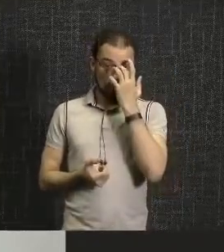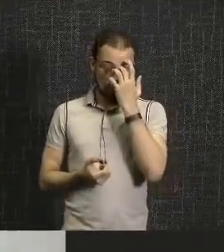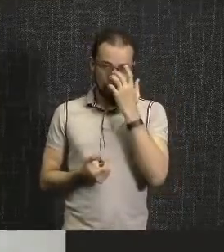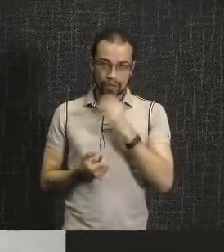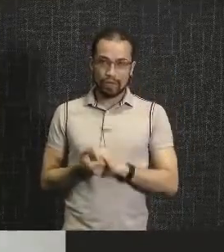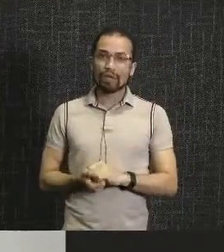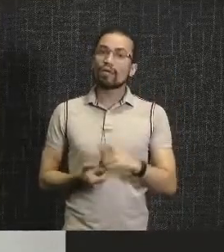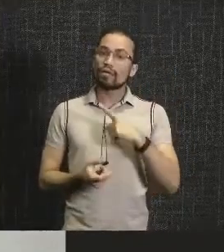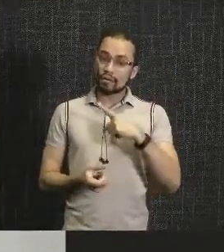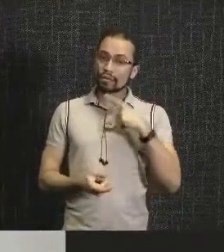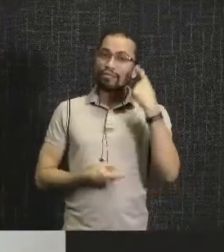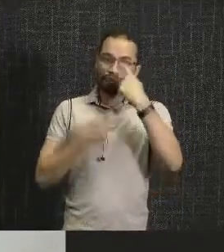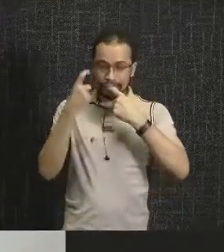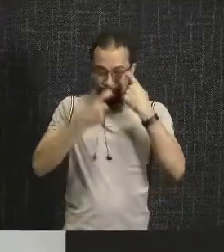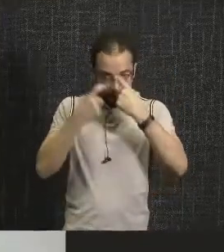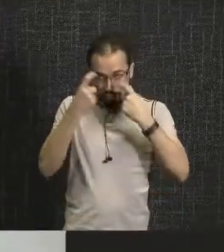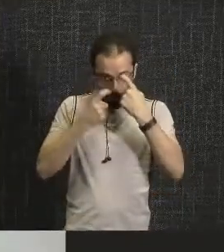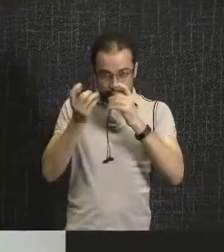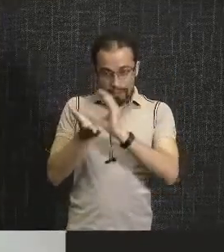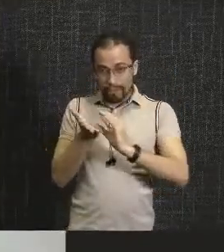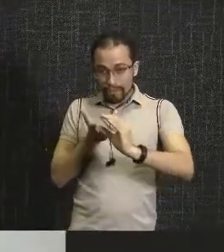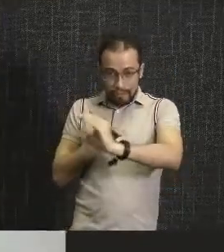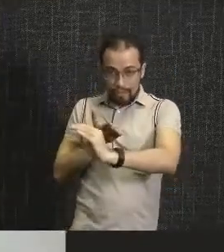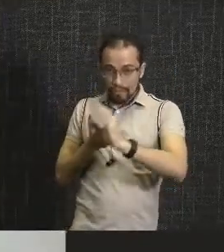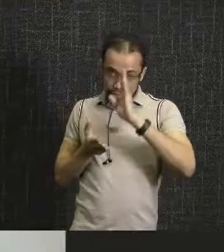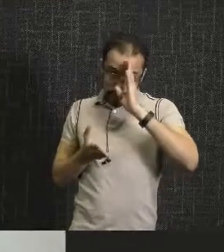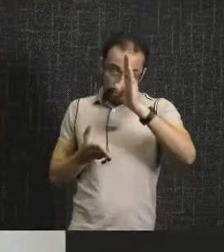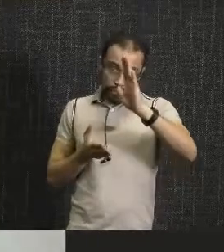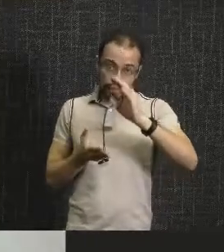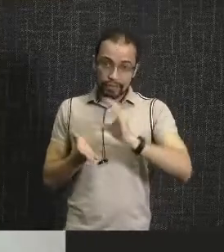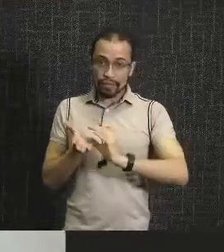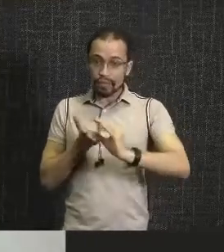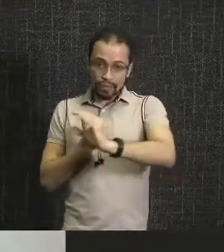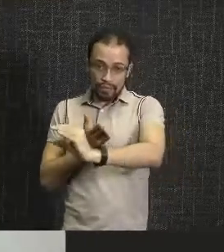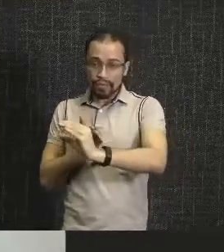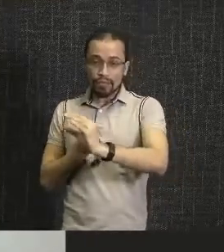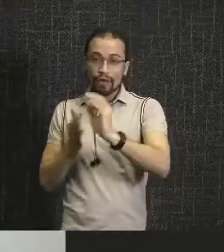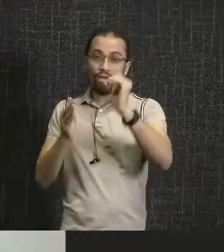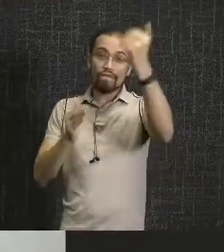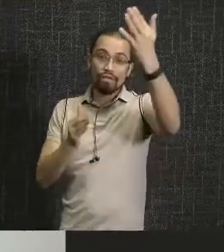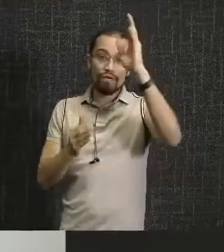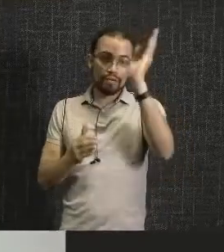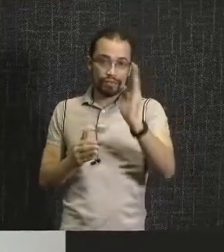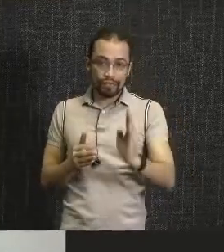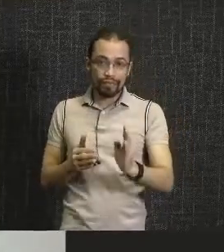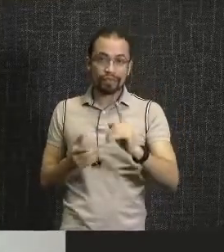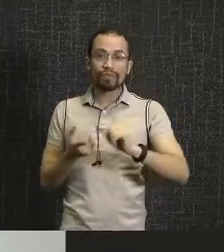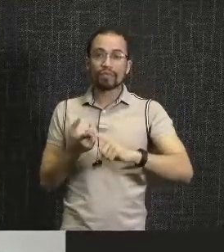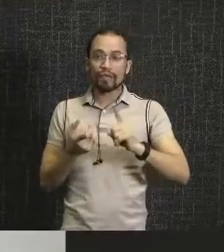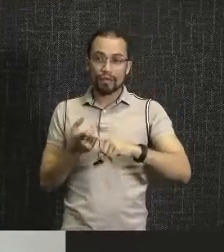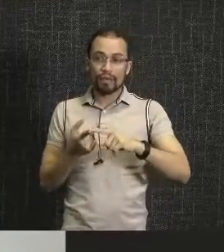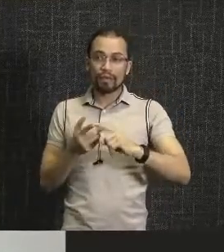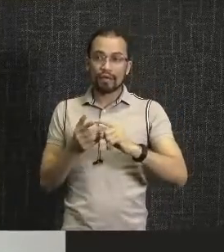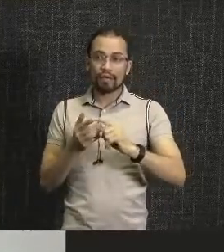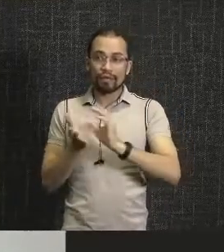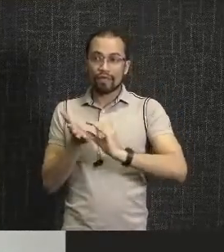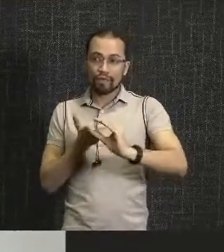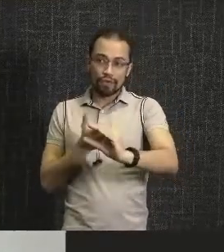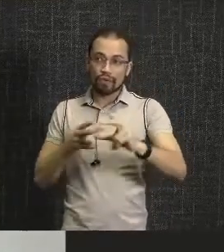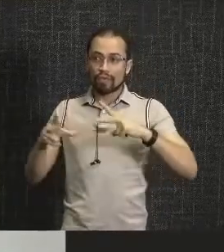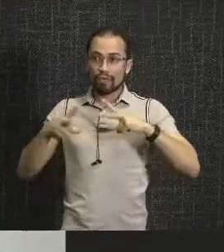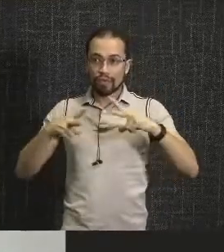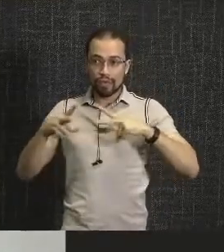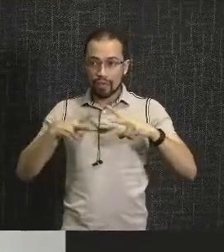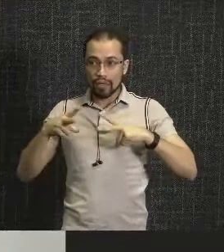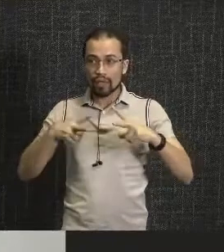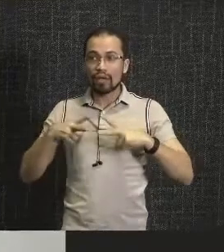muita preocupação de investidores, principalmente investidores internacionais e, claro, investidores privados. Tá? A gente chega